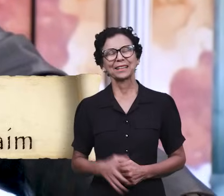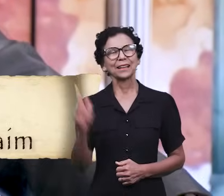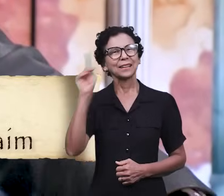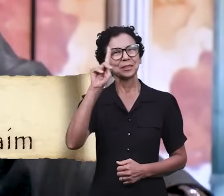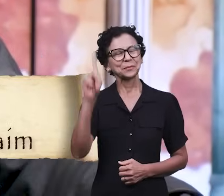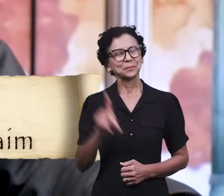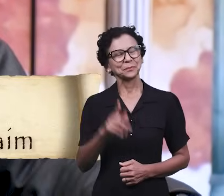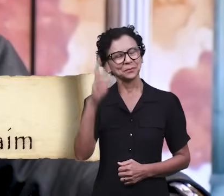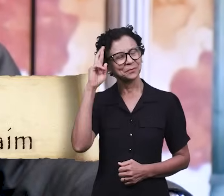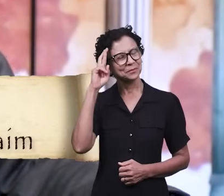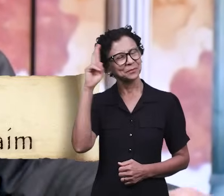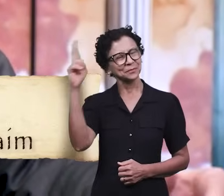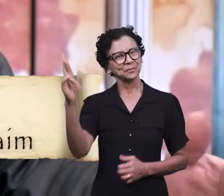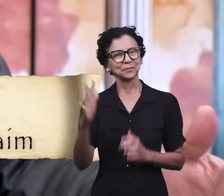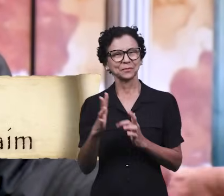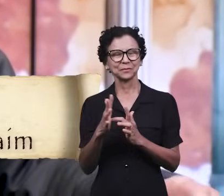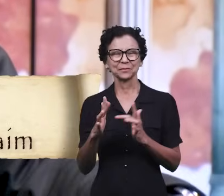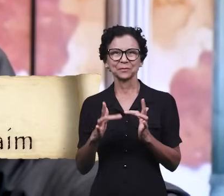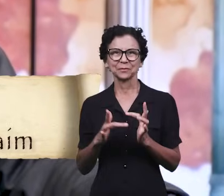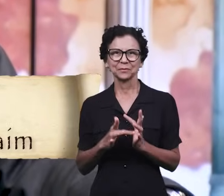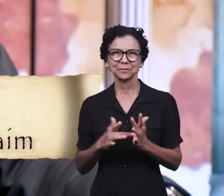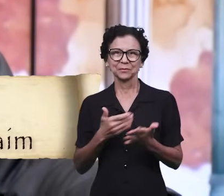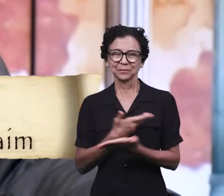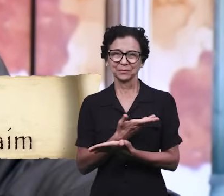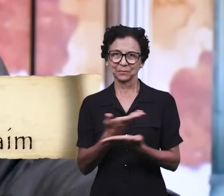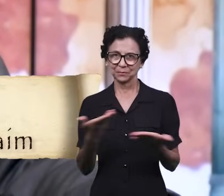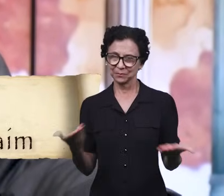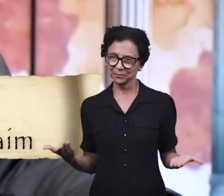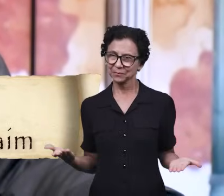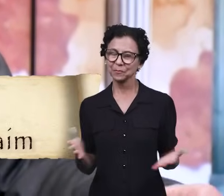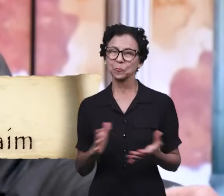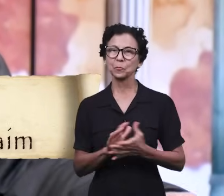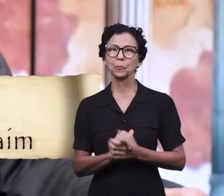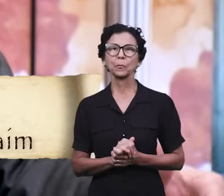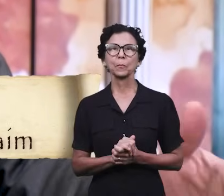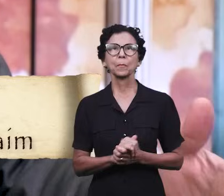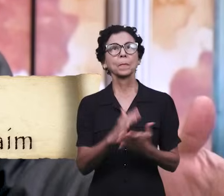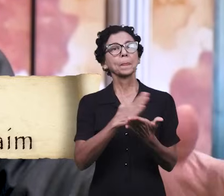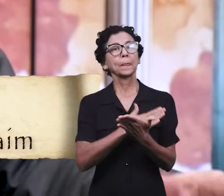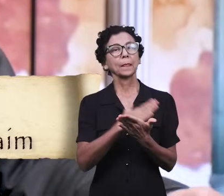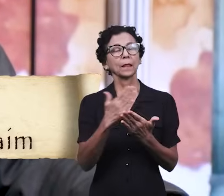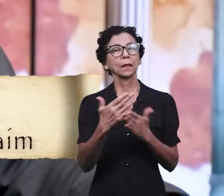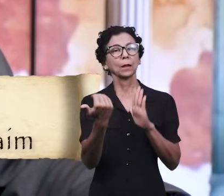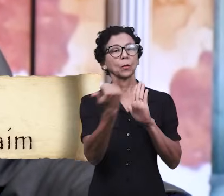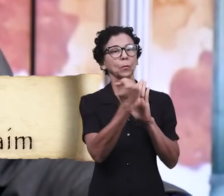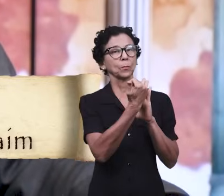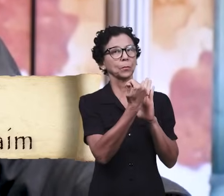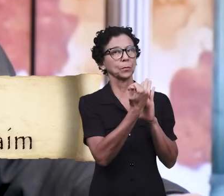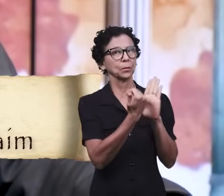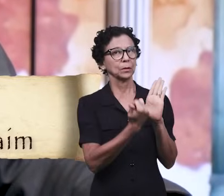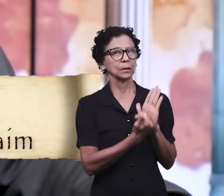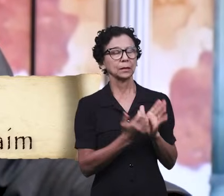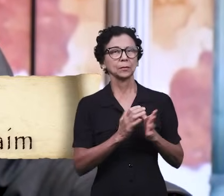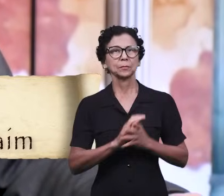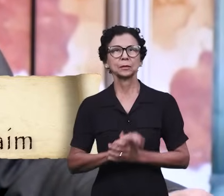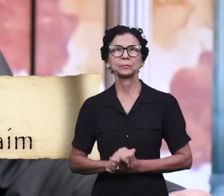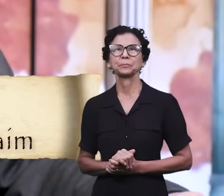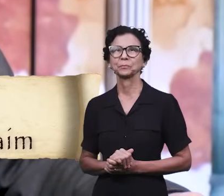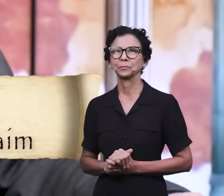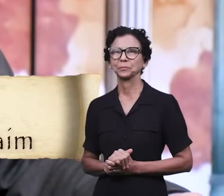A paz do Senhor a todos. Estamos dando início a mais um programa